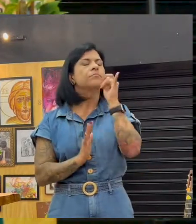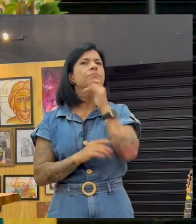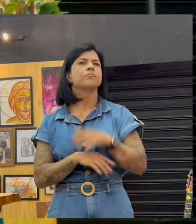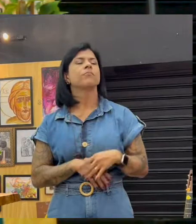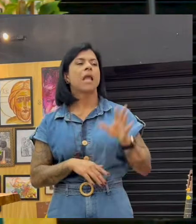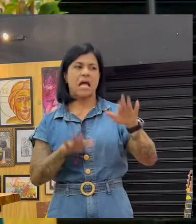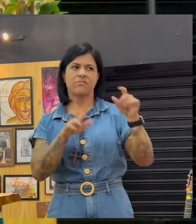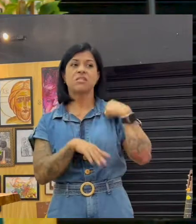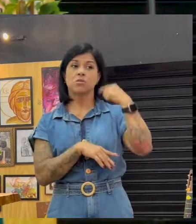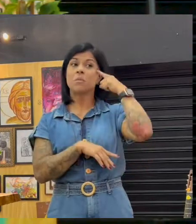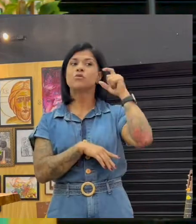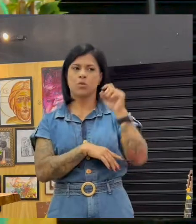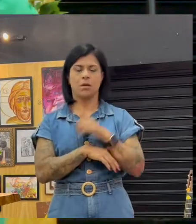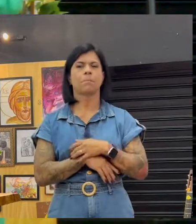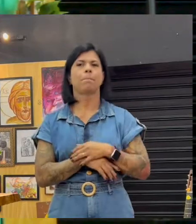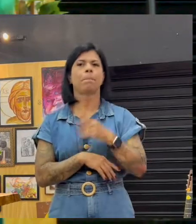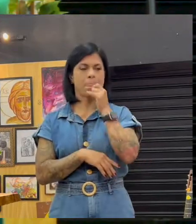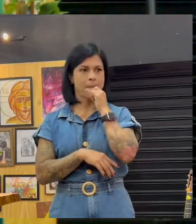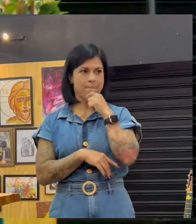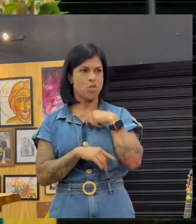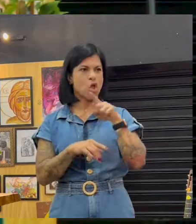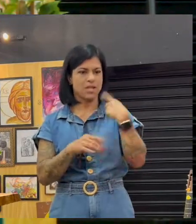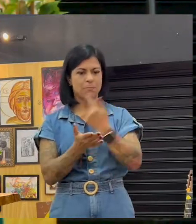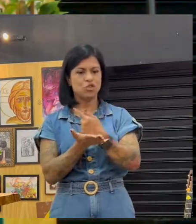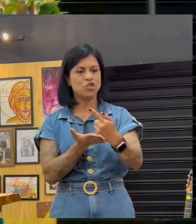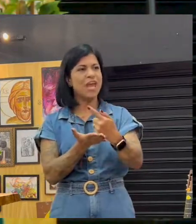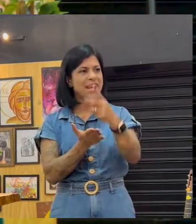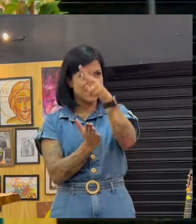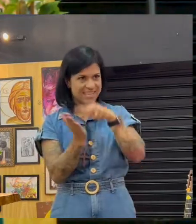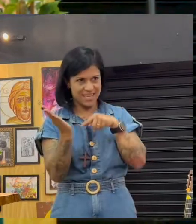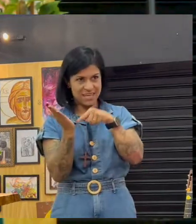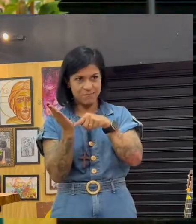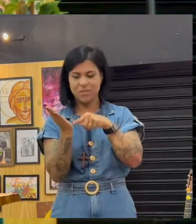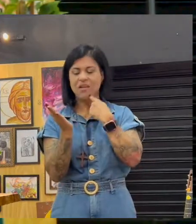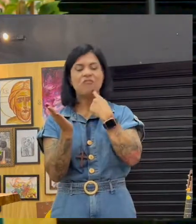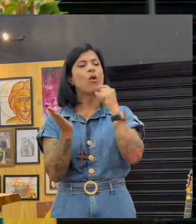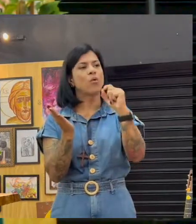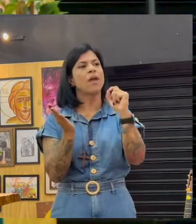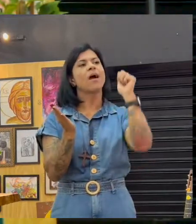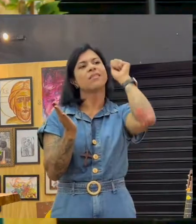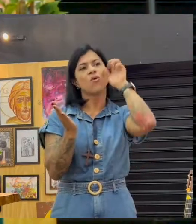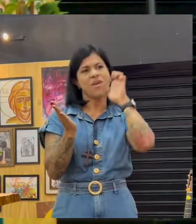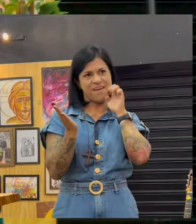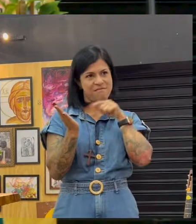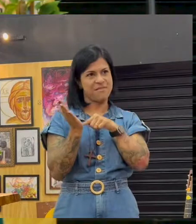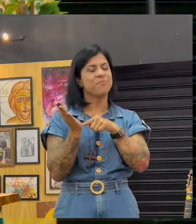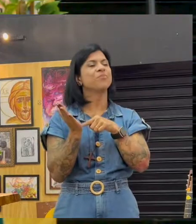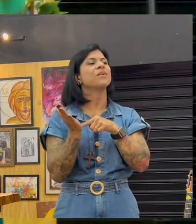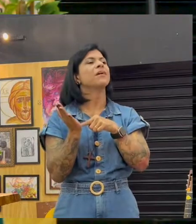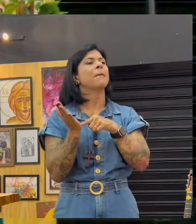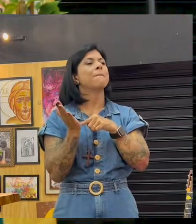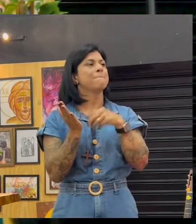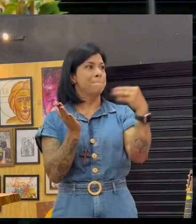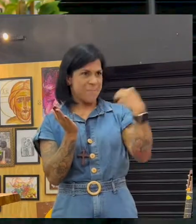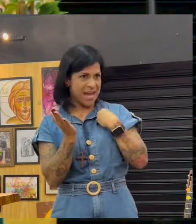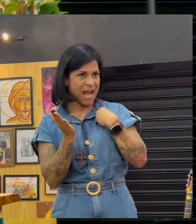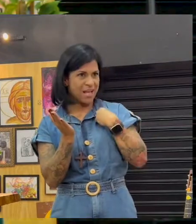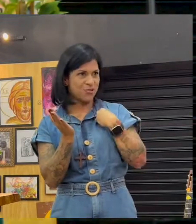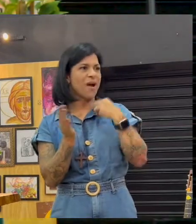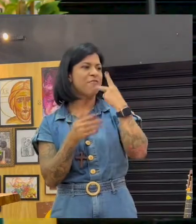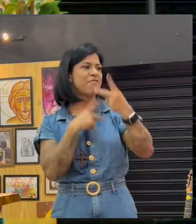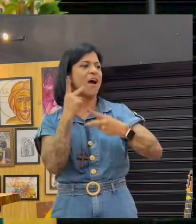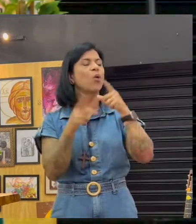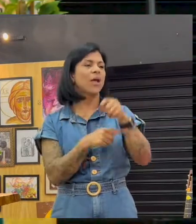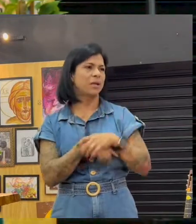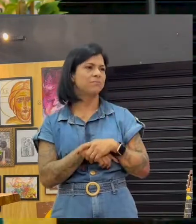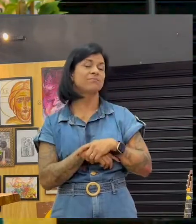né? Que quando a gente lê Gênesis e aí depois do pecado, agora você vai trabalhar para caramba e você vai sofrer muito, vai ter muito